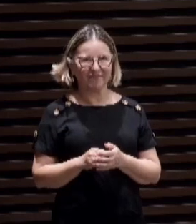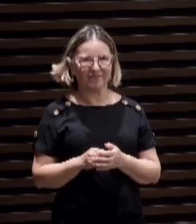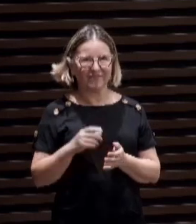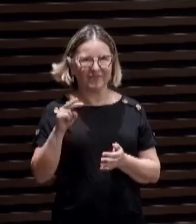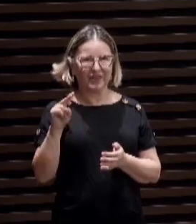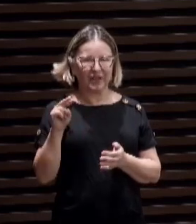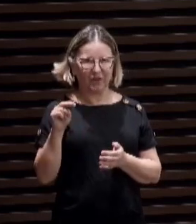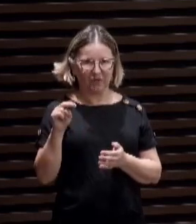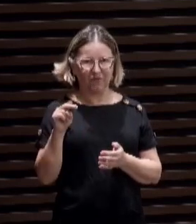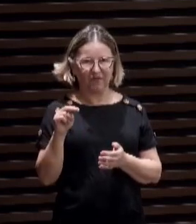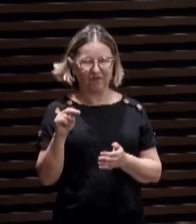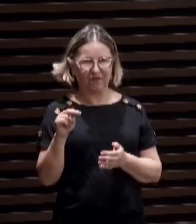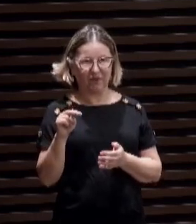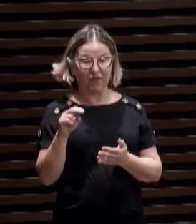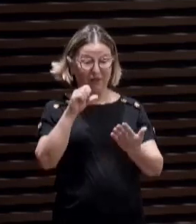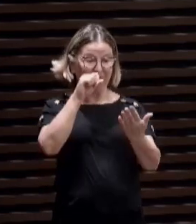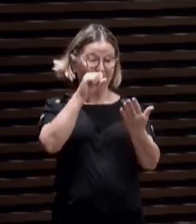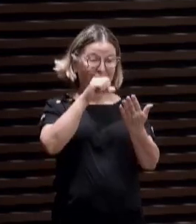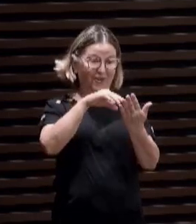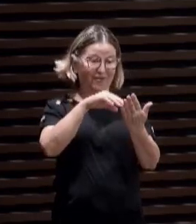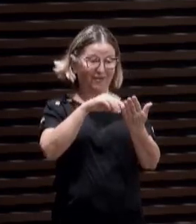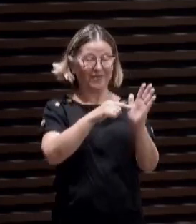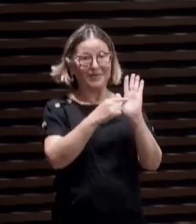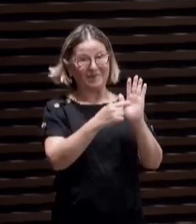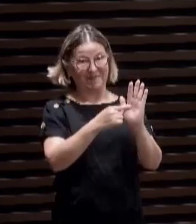quando exposta à luz.